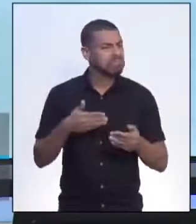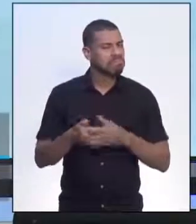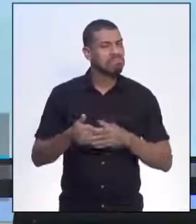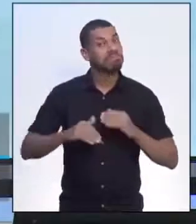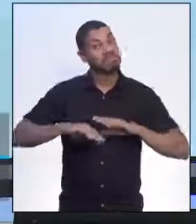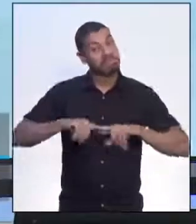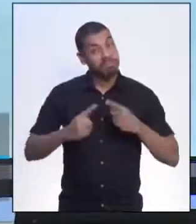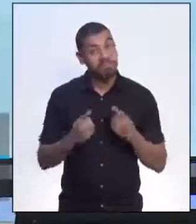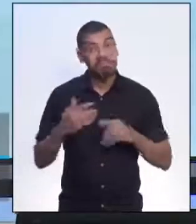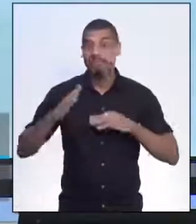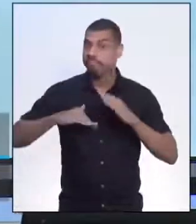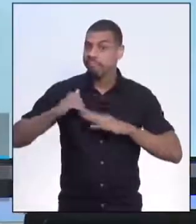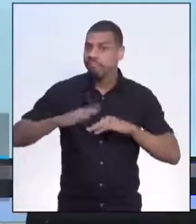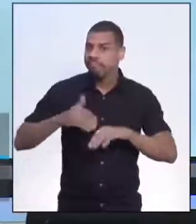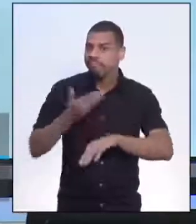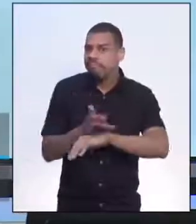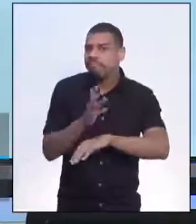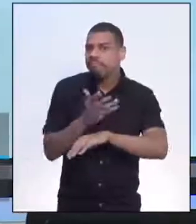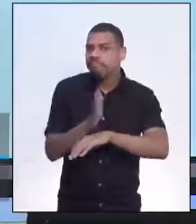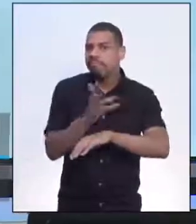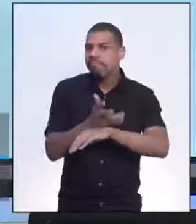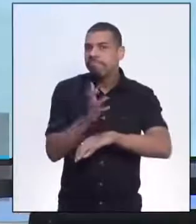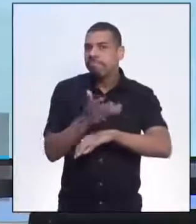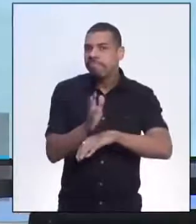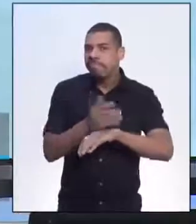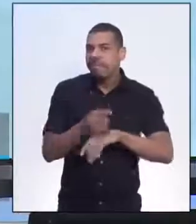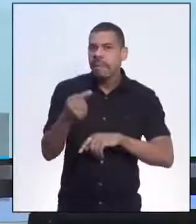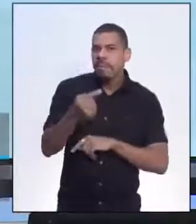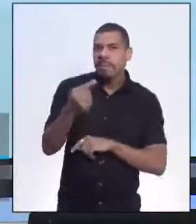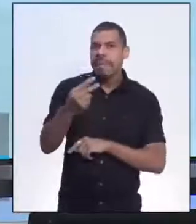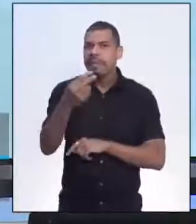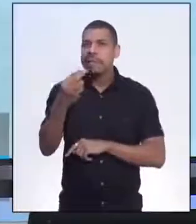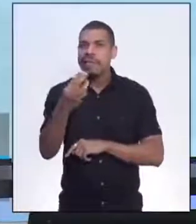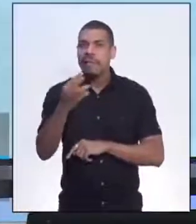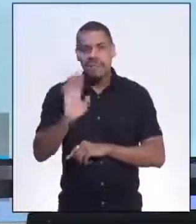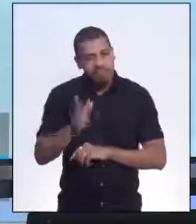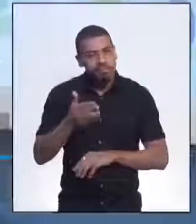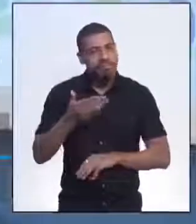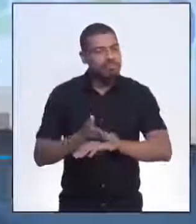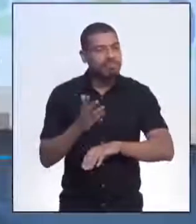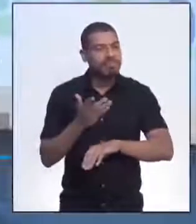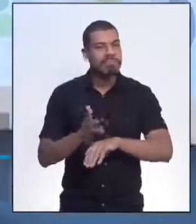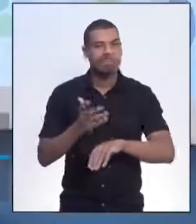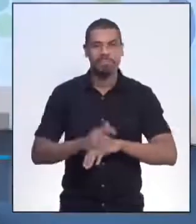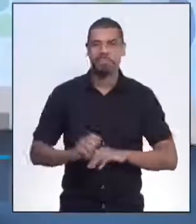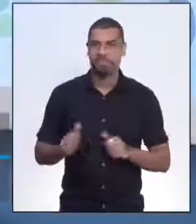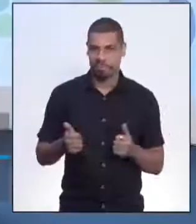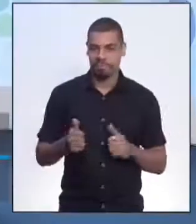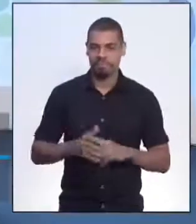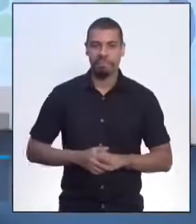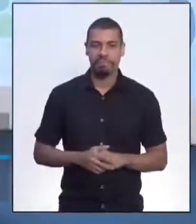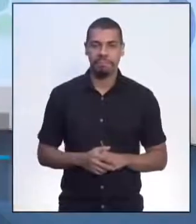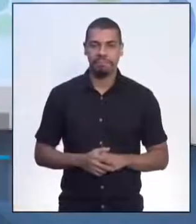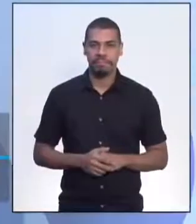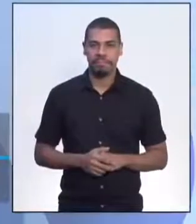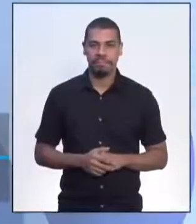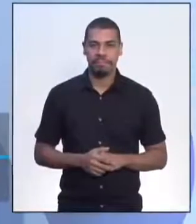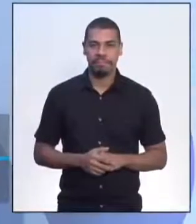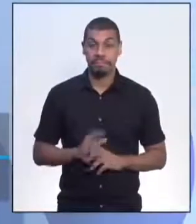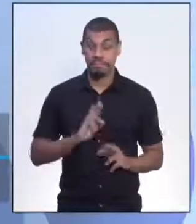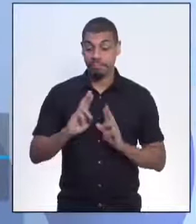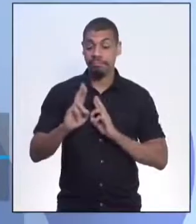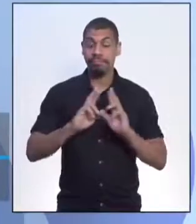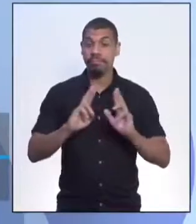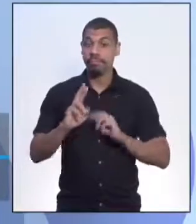praticar. Errou, daqui a pouco você corrige de novo, na terceira, quarta vez você melhora. E aí, Ed, o que eles responderam? Então, they started with